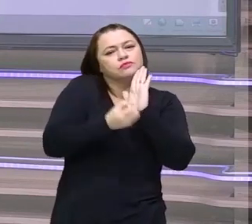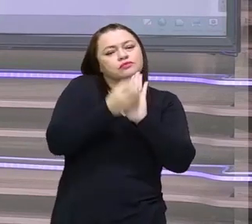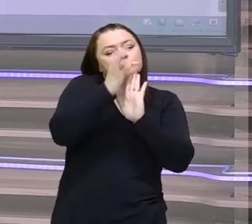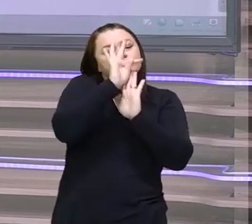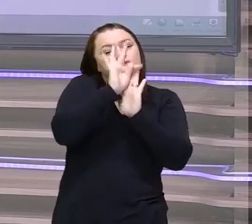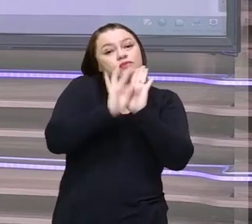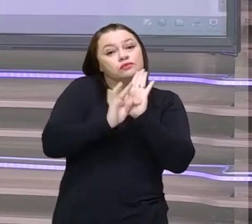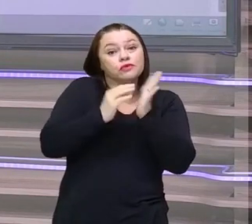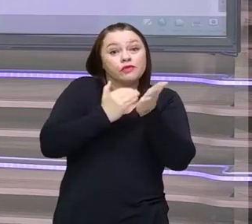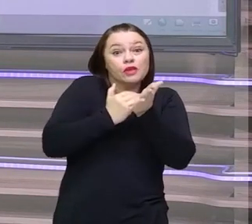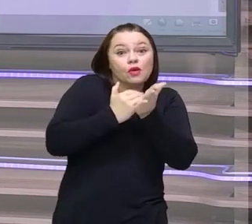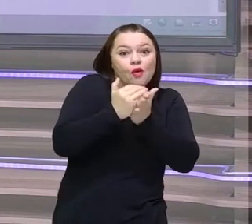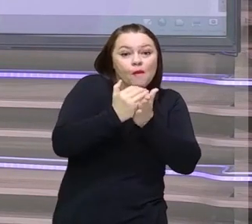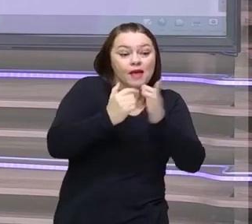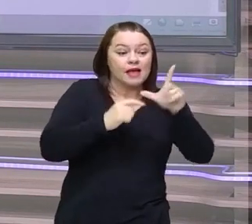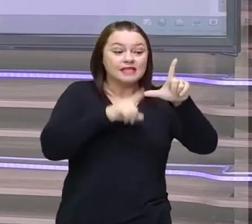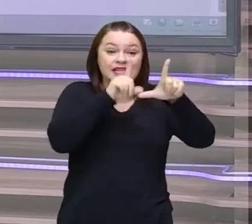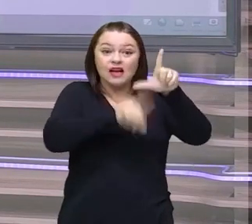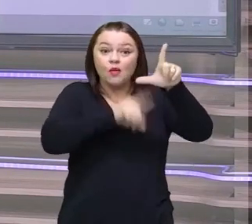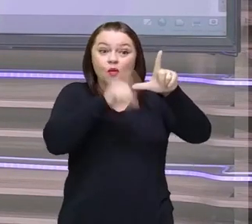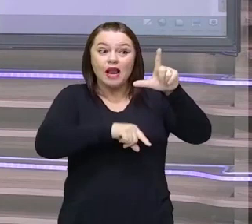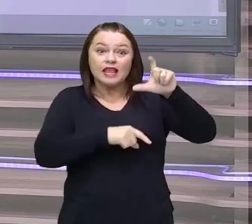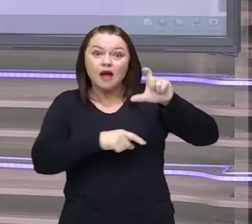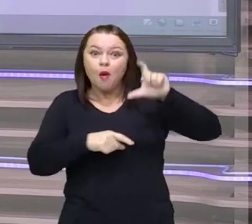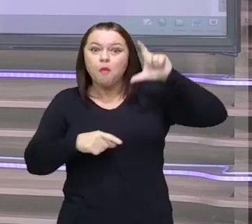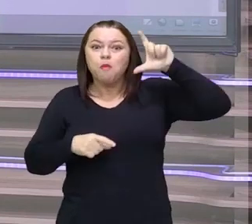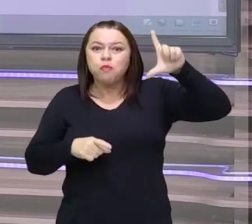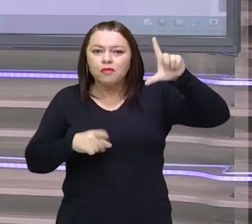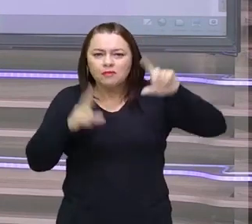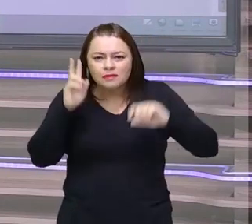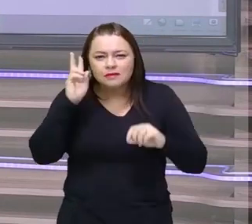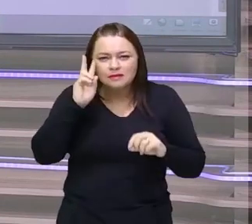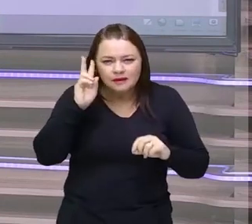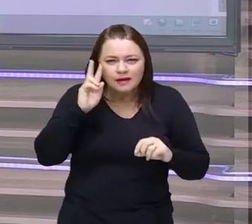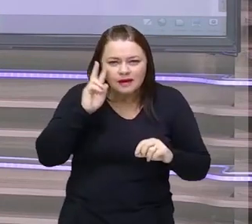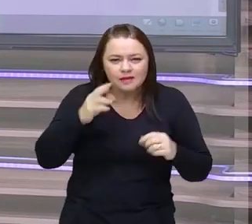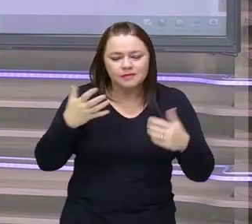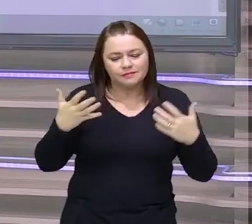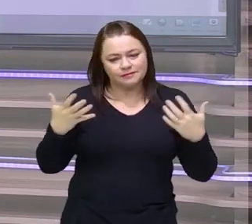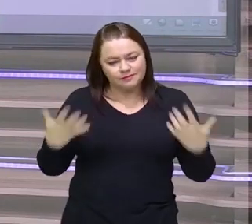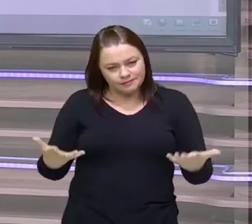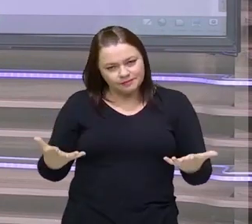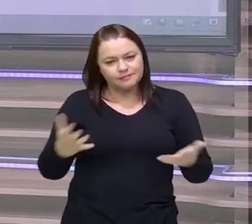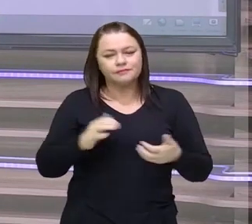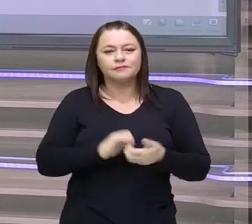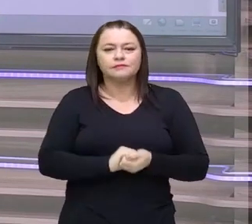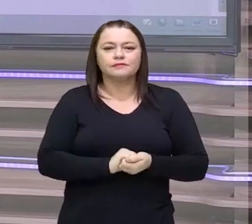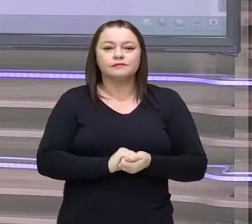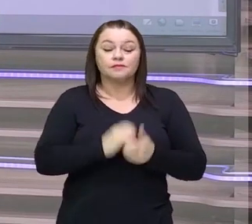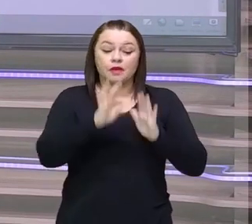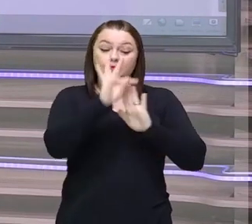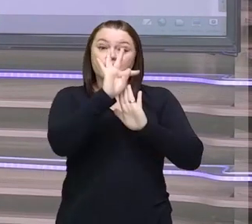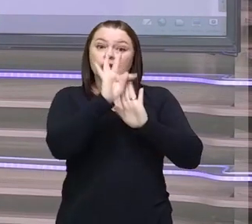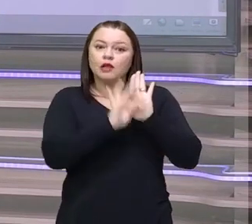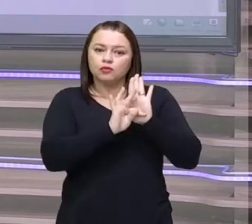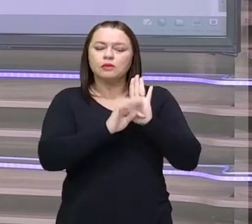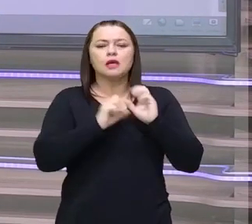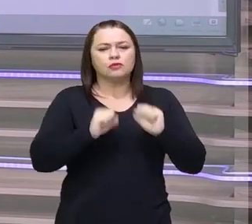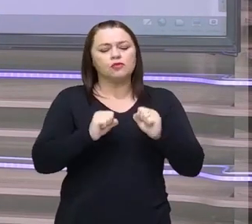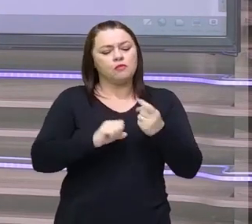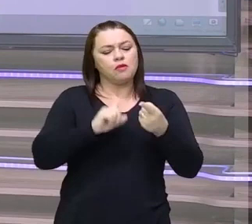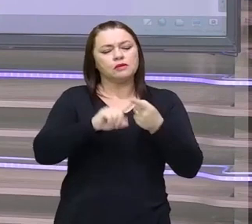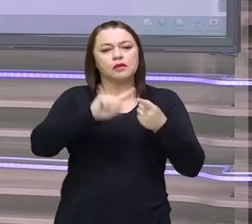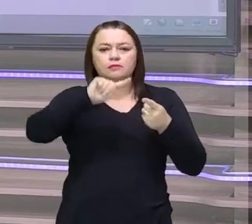letra maiúscula, não é isso? Ali no ensinar de pontuações, no texto, eu posso ter a vírgula, eu posso ter o